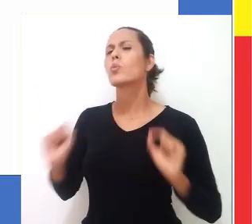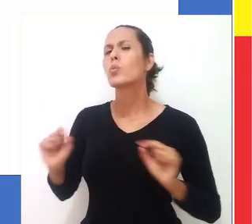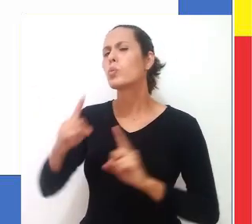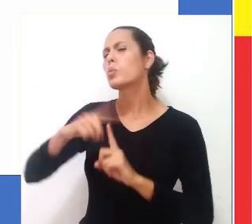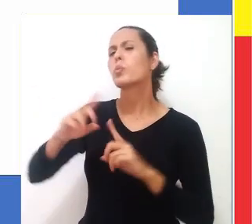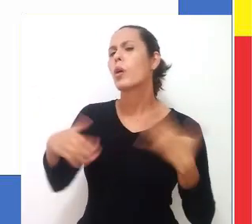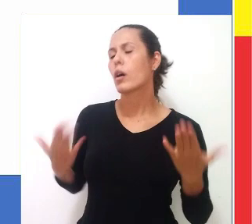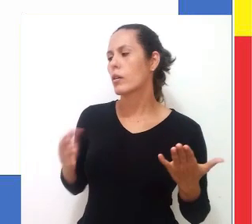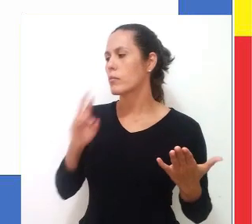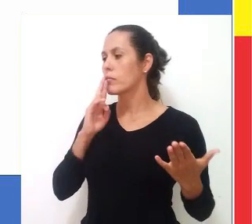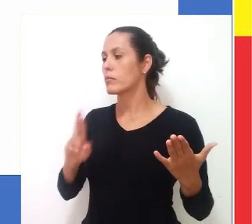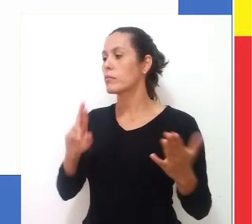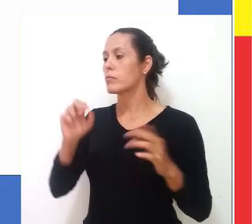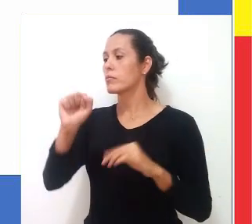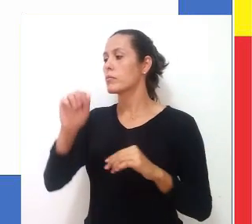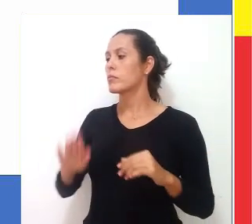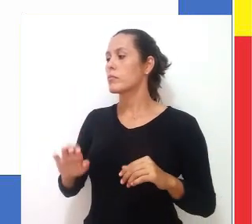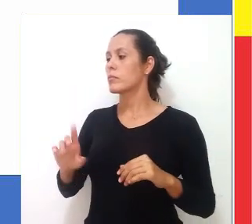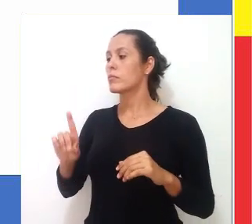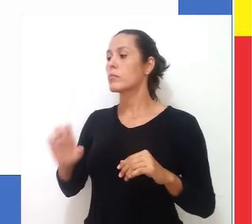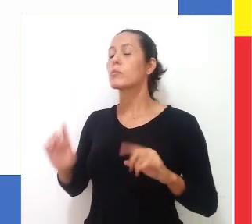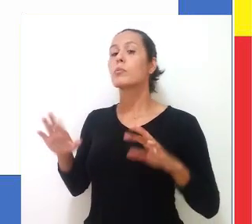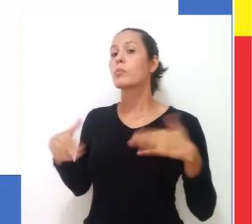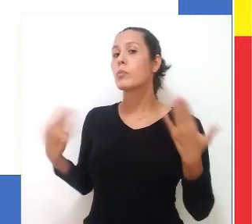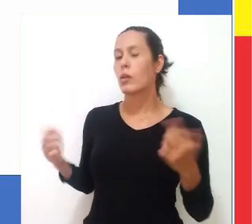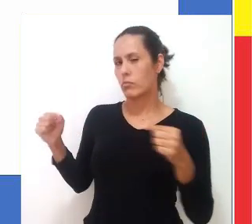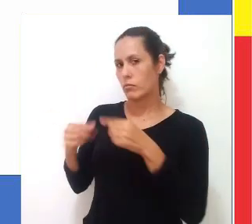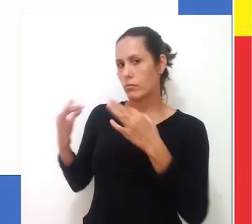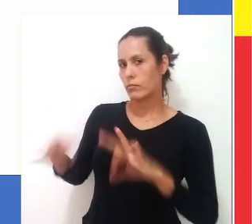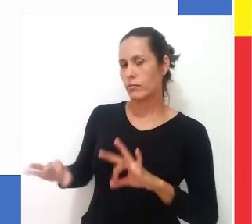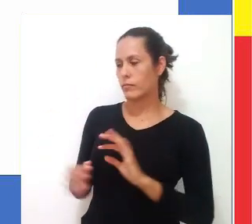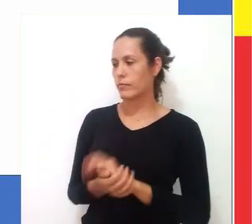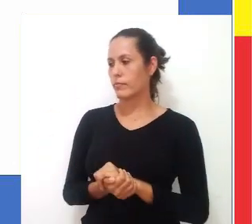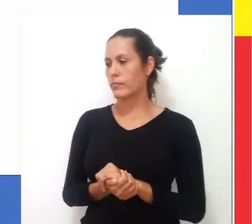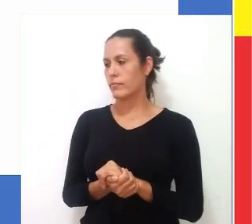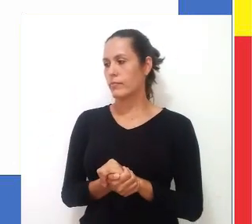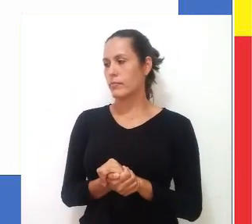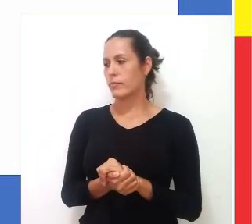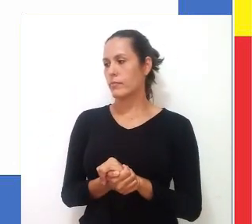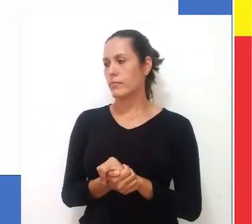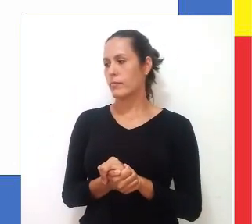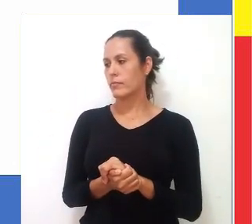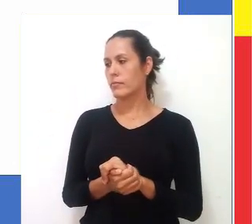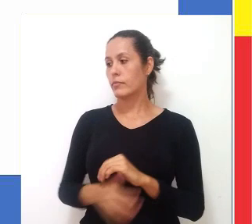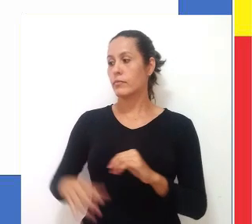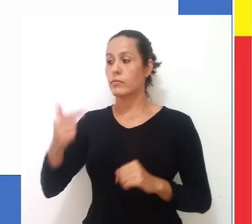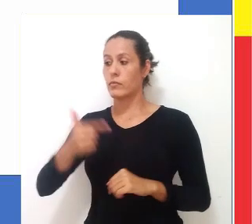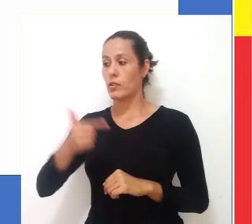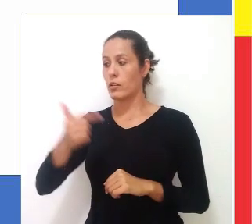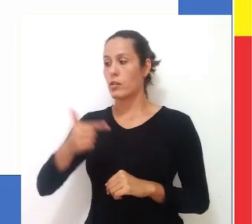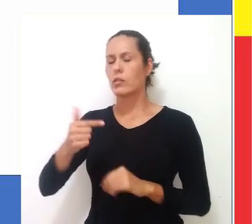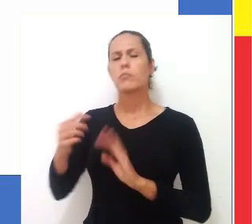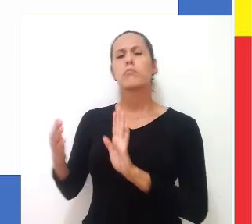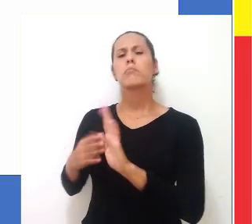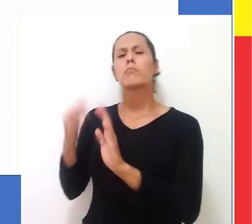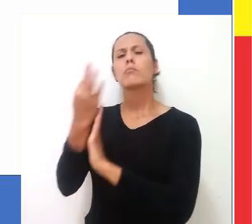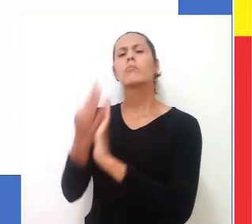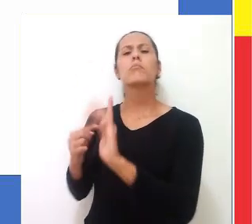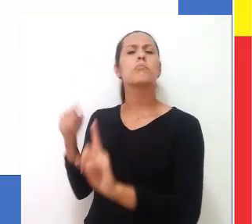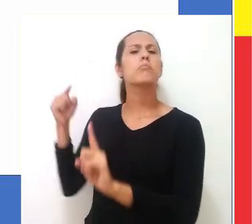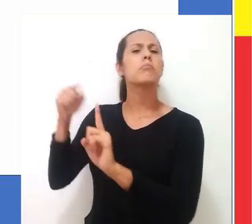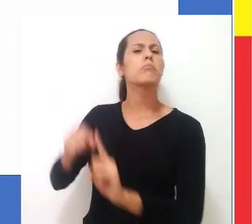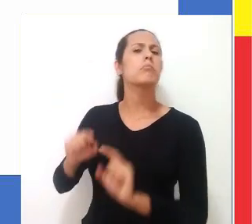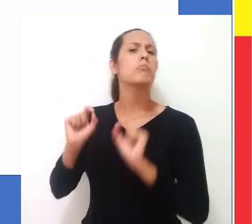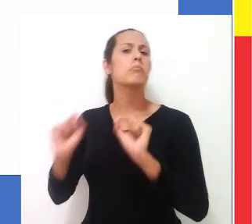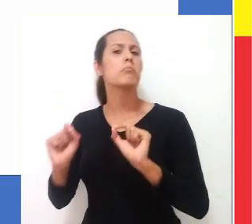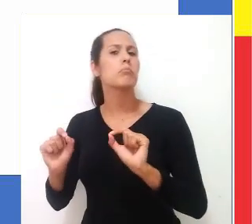a cartoon, a fable, comic strip ou a song. The finale of the test is, qual é a finalidade do